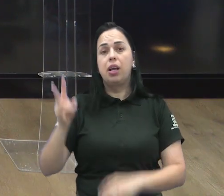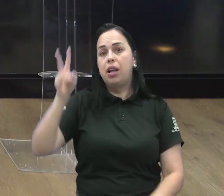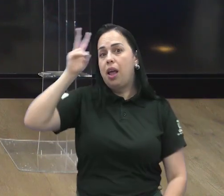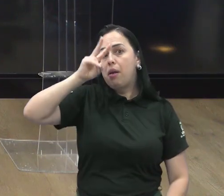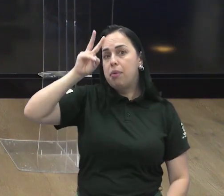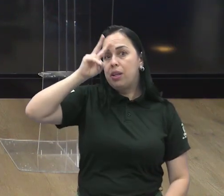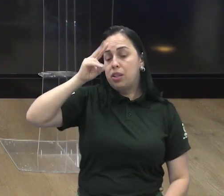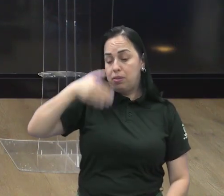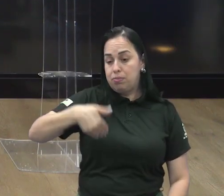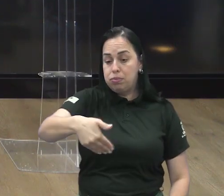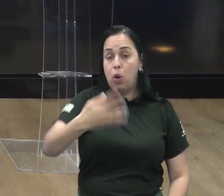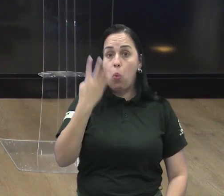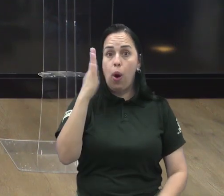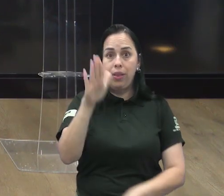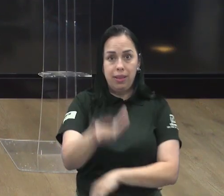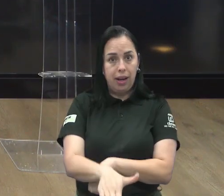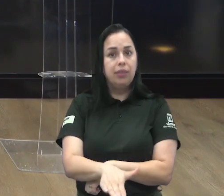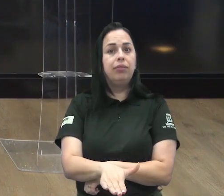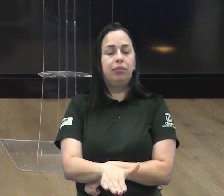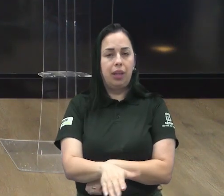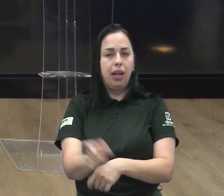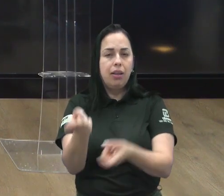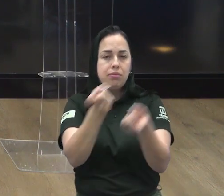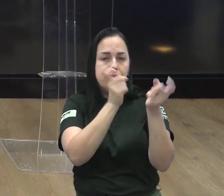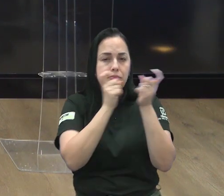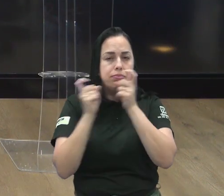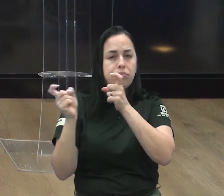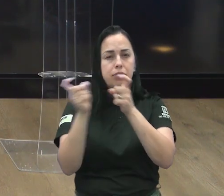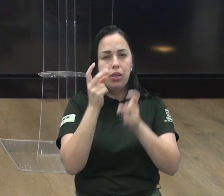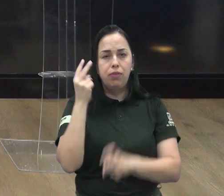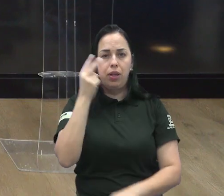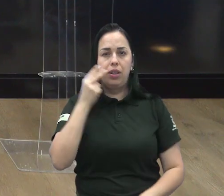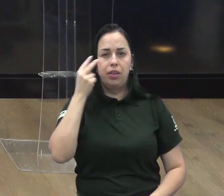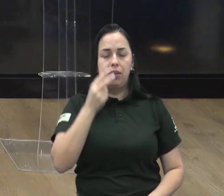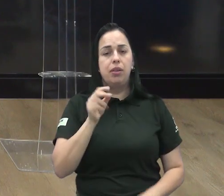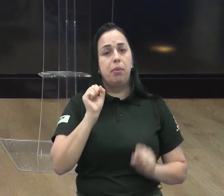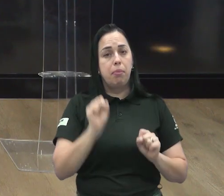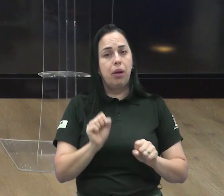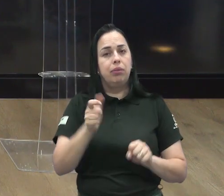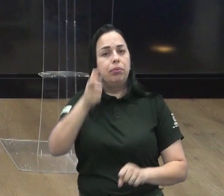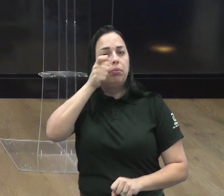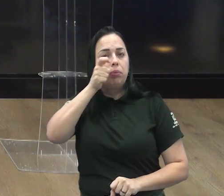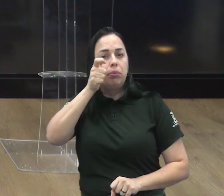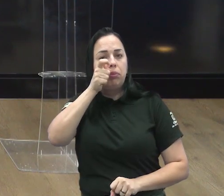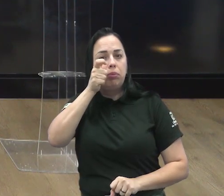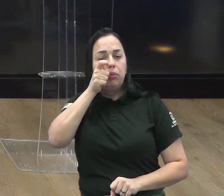audiência. Lembrando que já, às 4 horas da tarde, tem sessão aqui na Câmara. Você pode